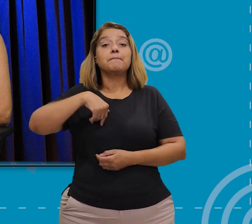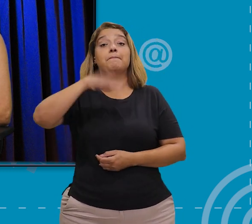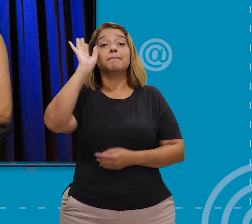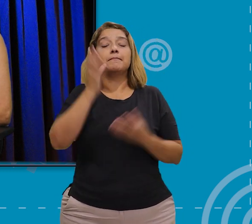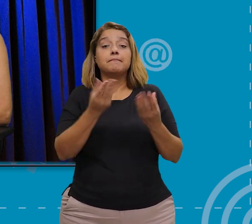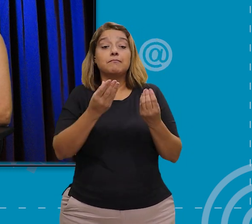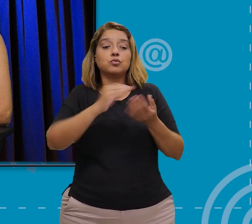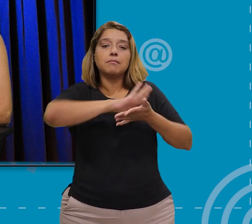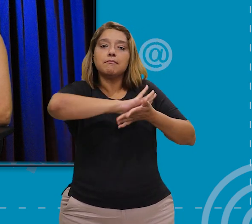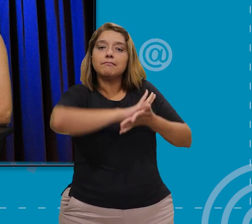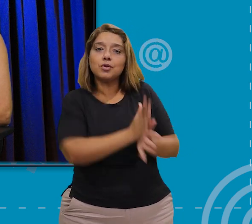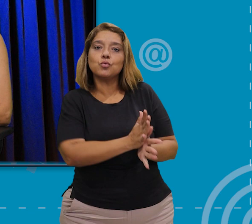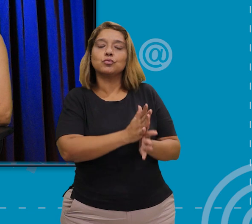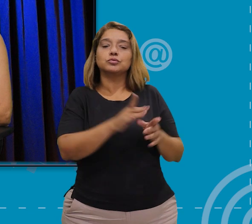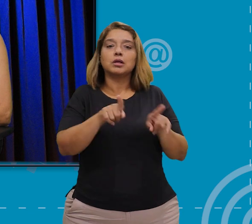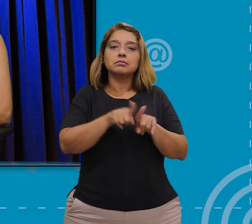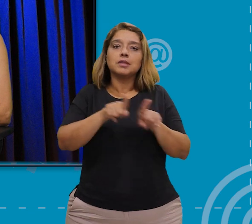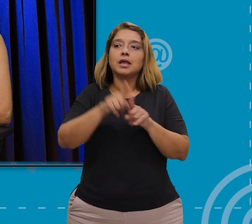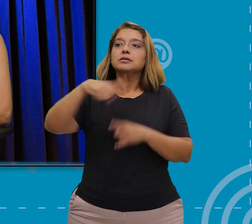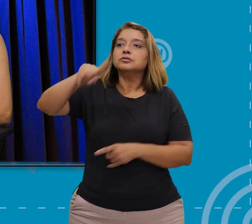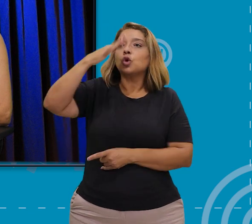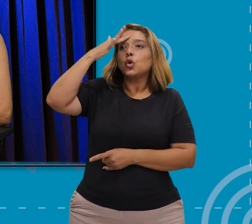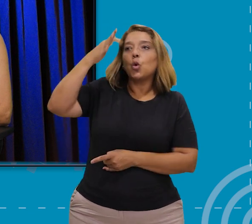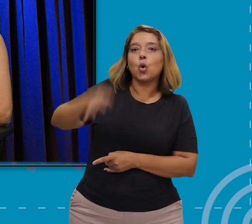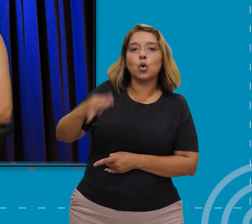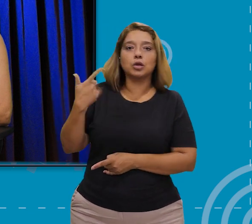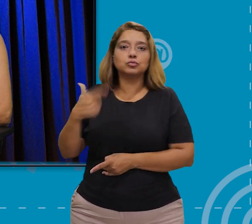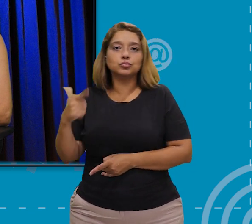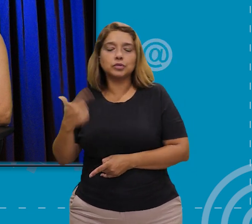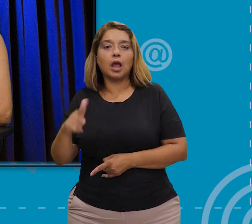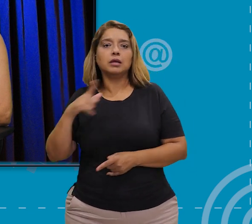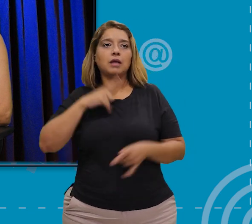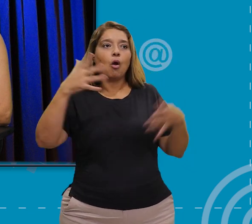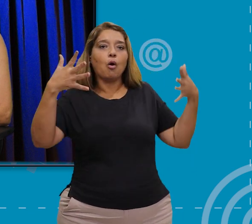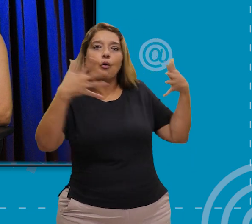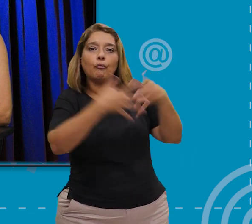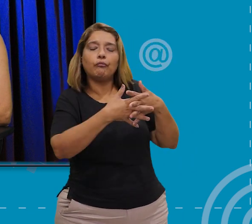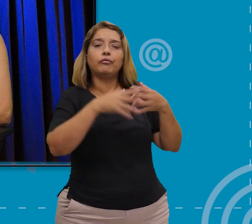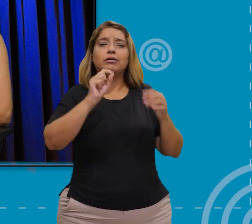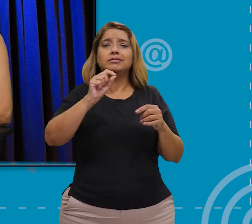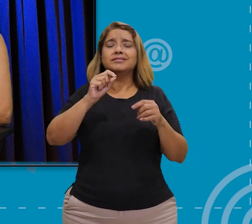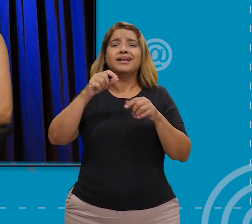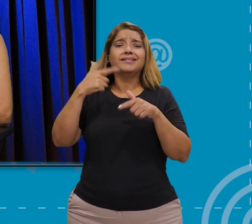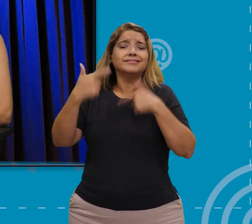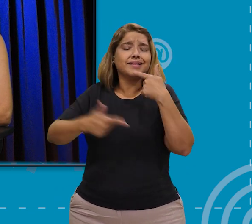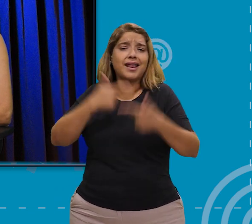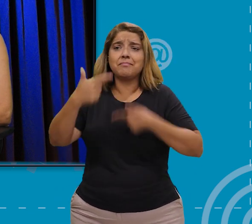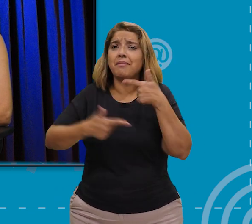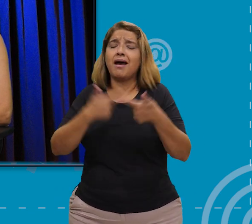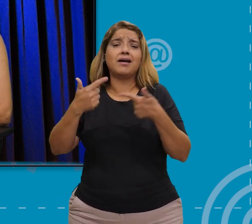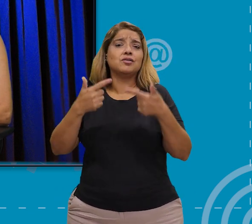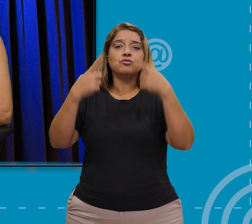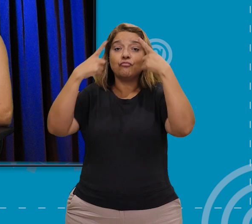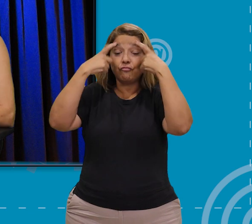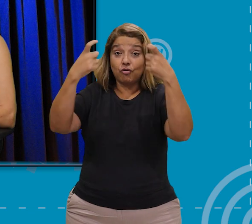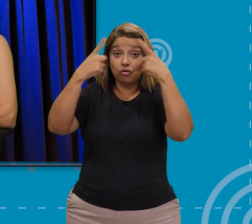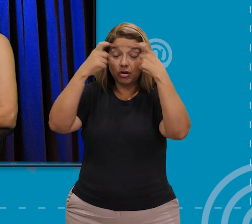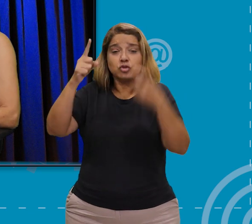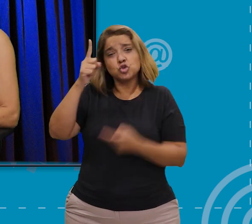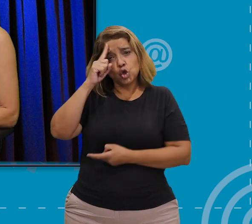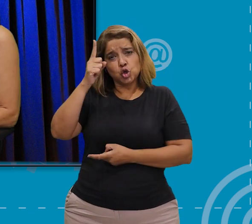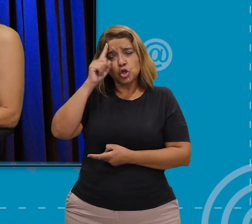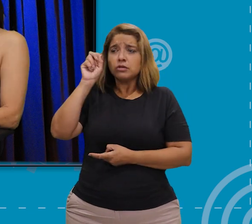tem conflito, trânsito, então nem se fala, no trabalho, violências que a gente vê todos os dias nas